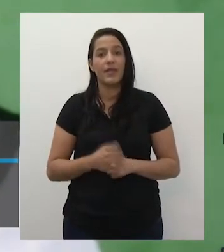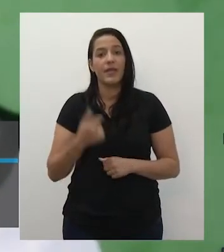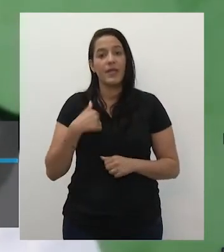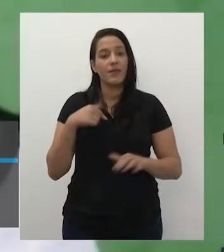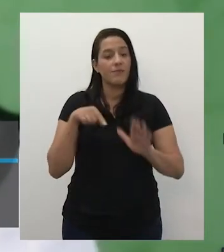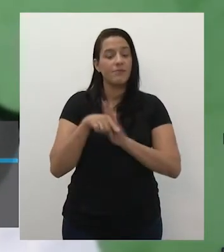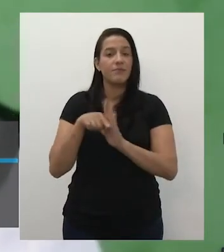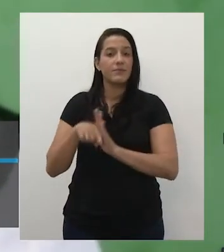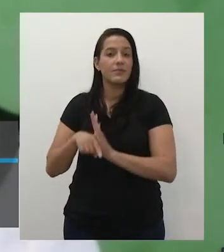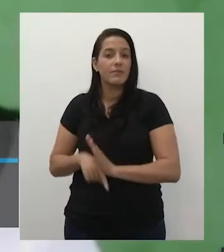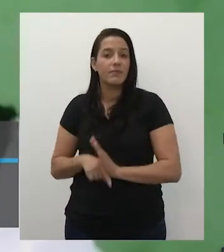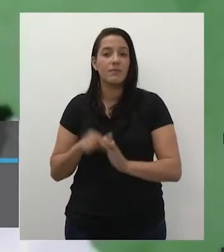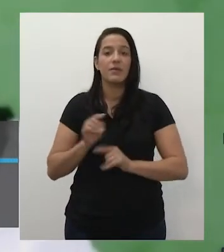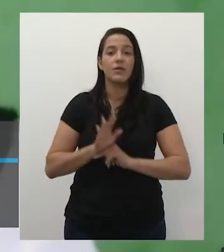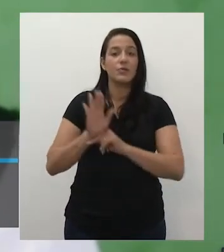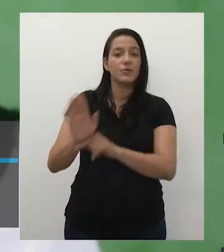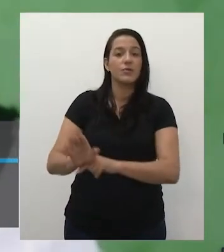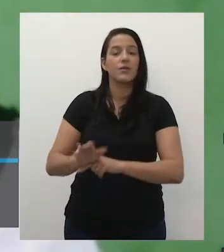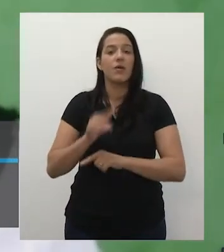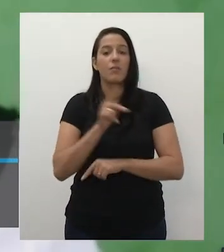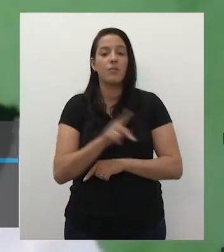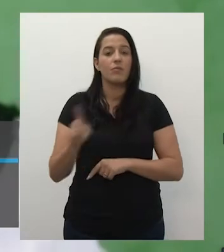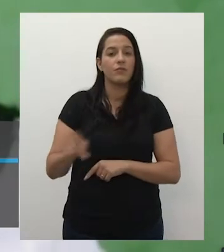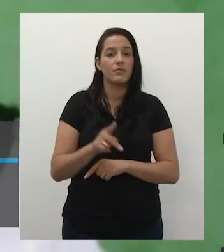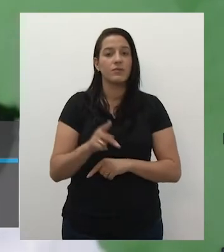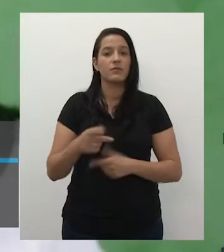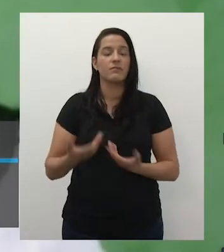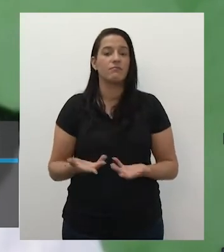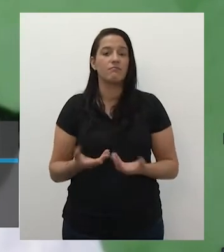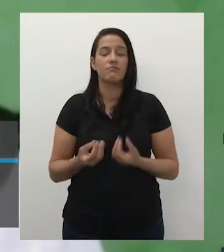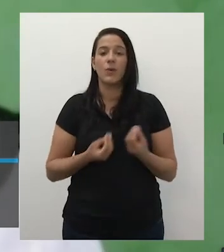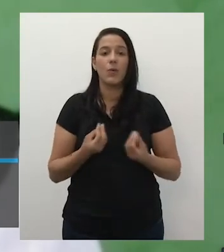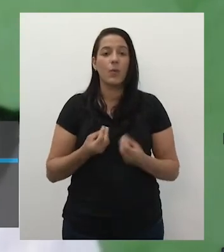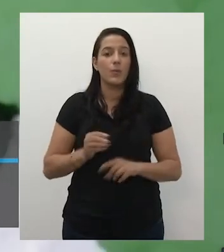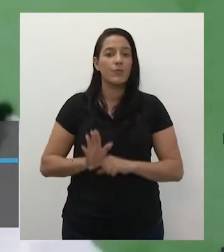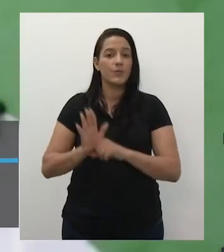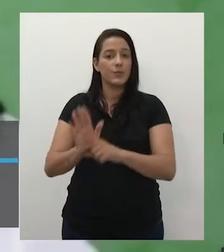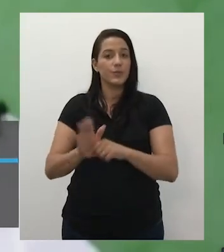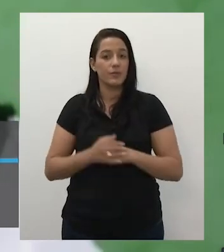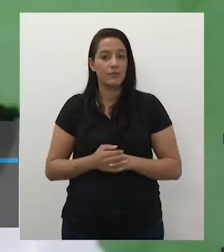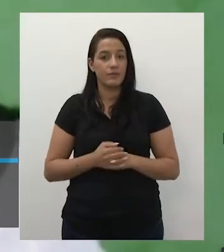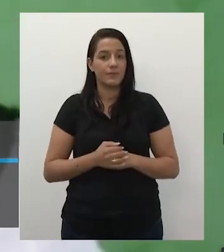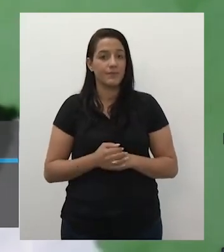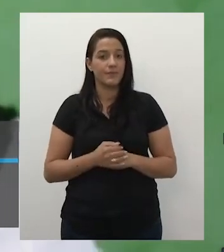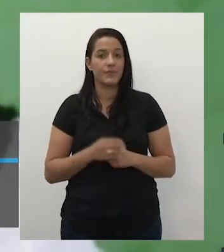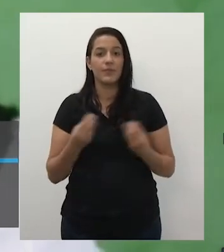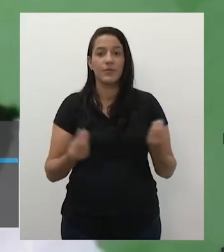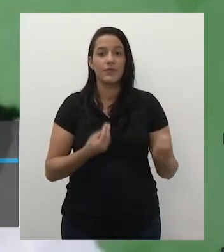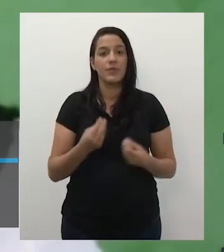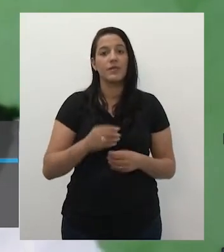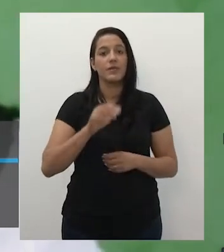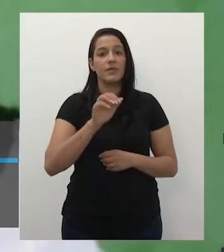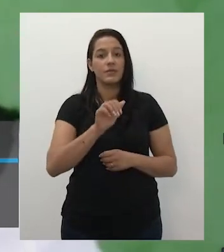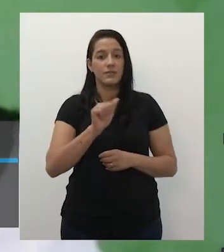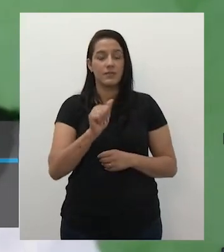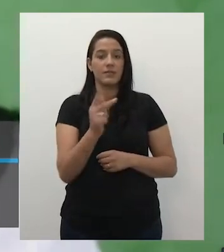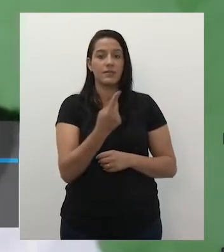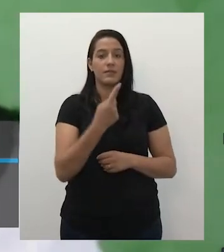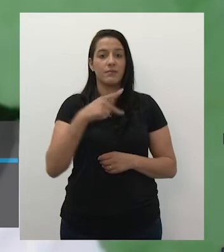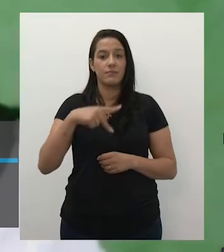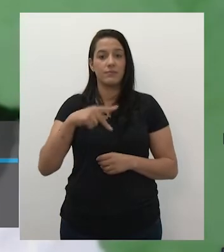ter experiência de coordenadora, eu tinha muita vontade de aprender. Porém, eu assumi o compromisso de apoiá-los no que